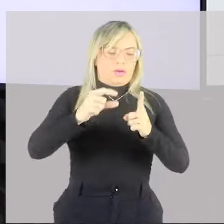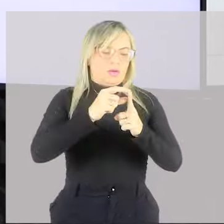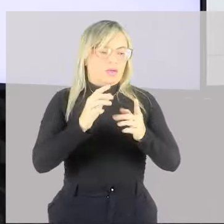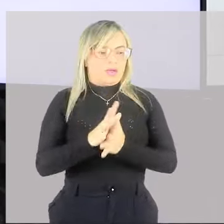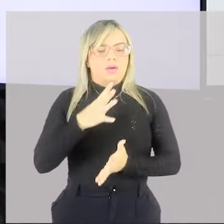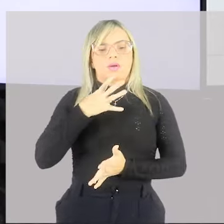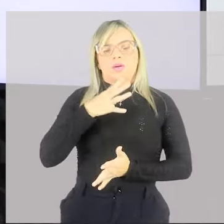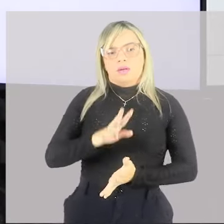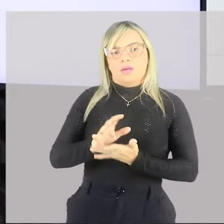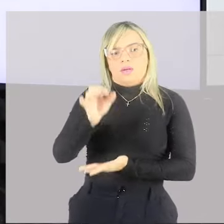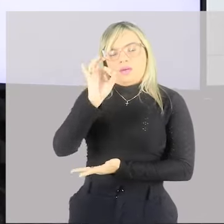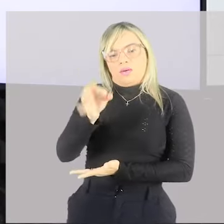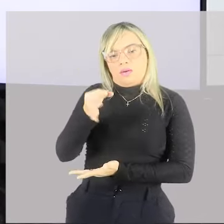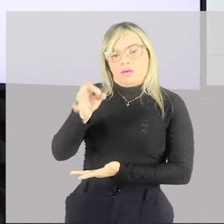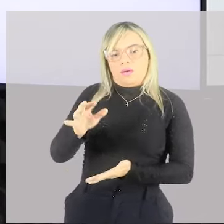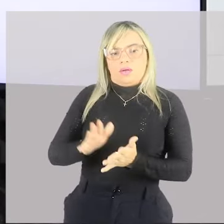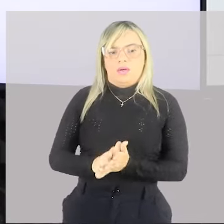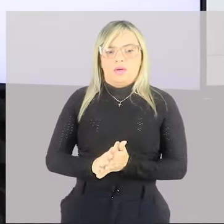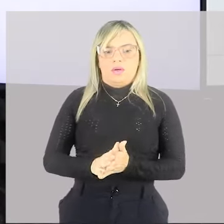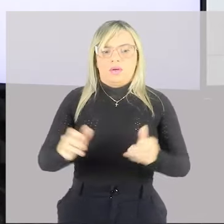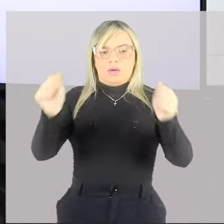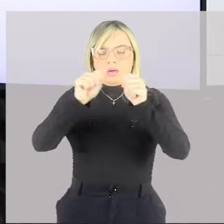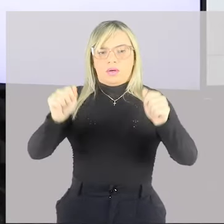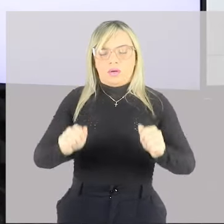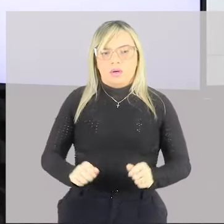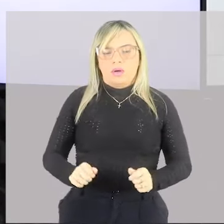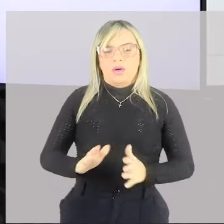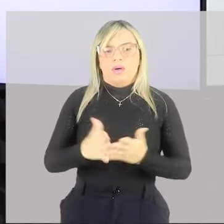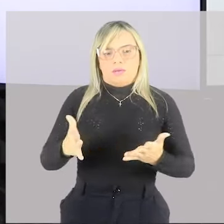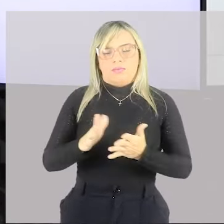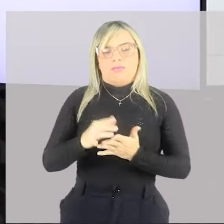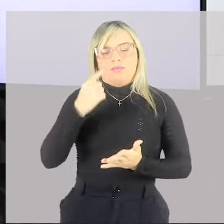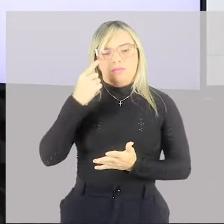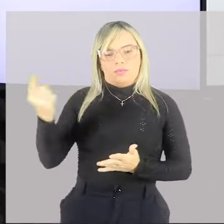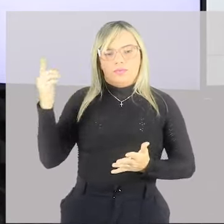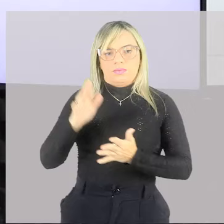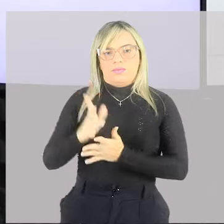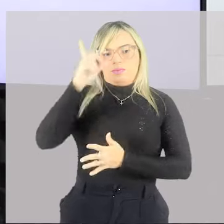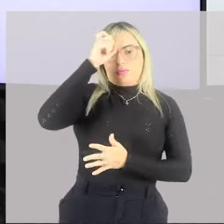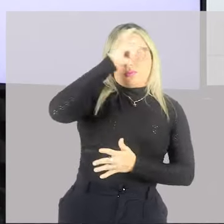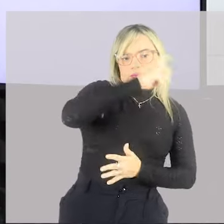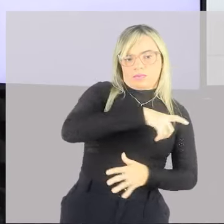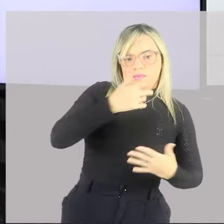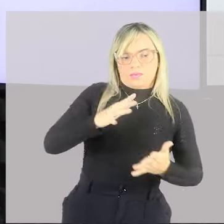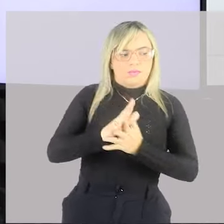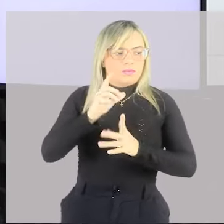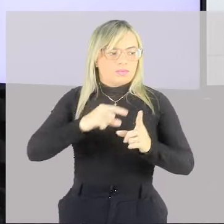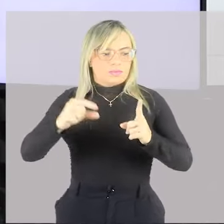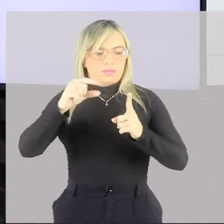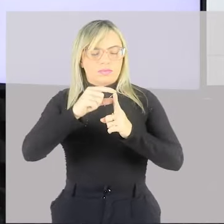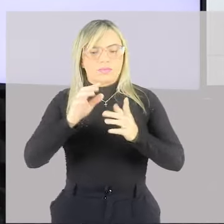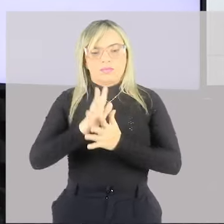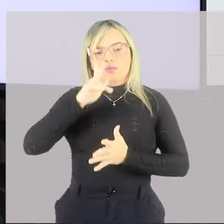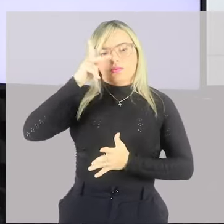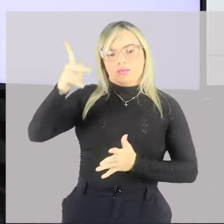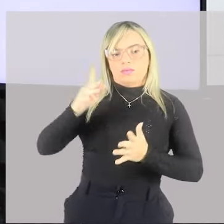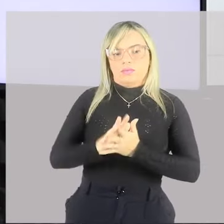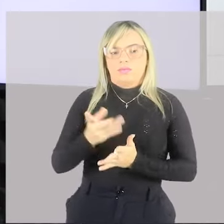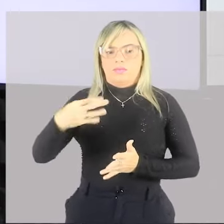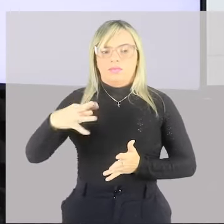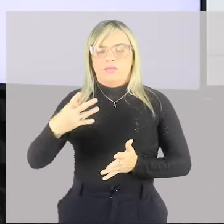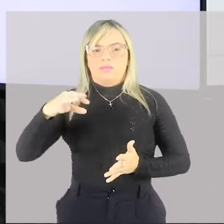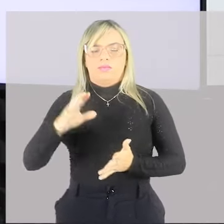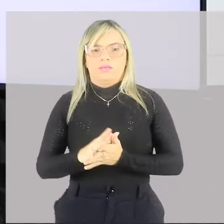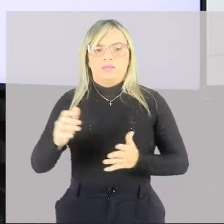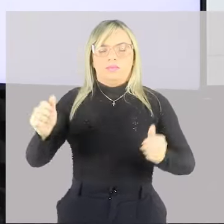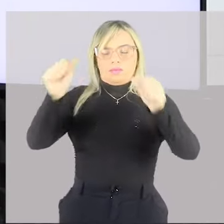conhece certo A escultura estátuas Beleza tem gente tem dificuldade com essa palavra forte influência do Rococó as